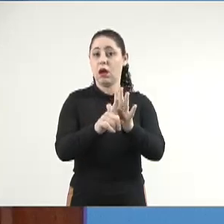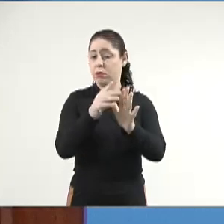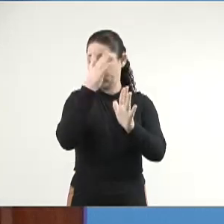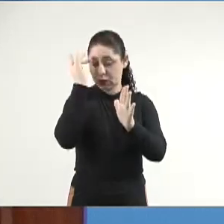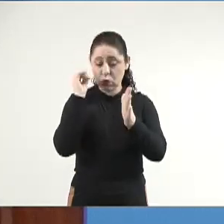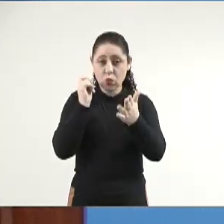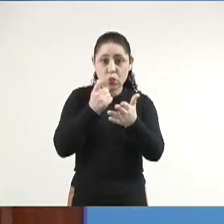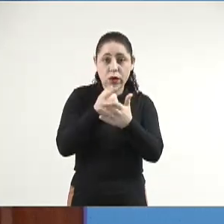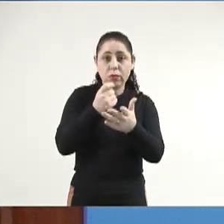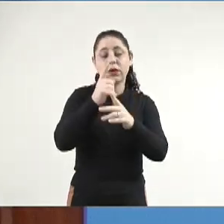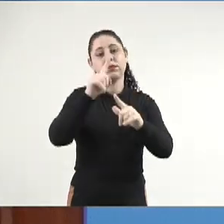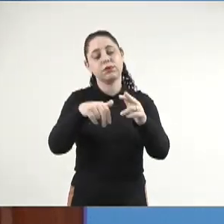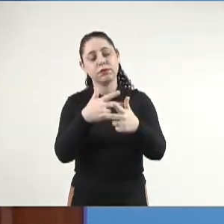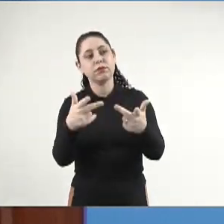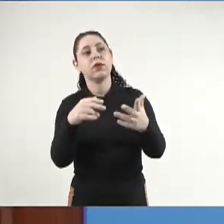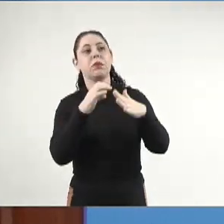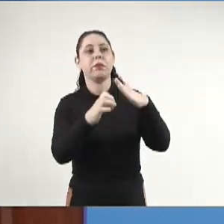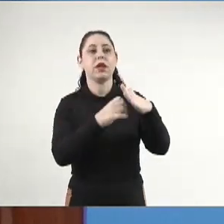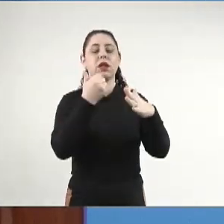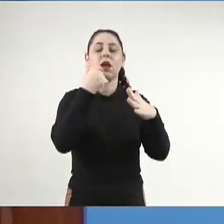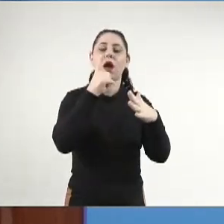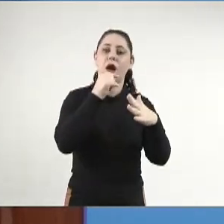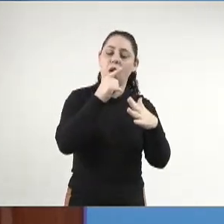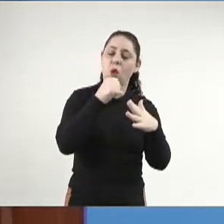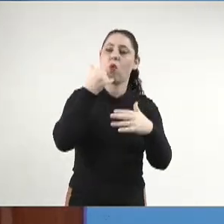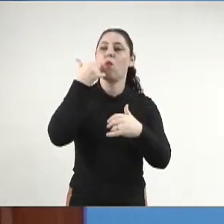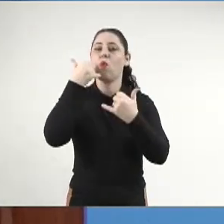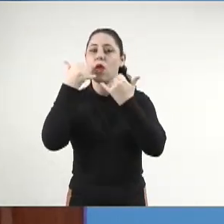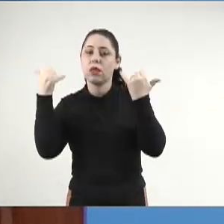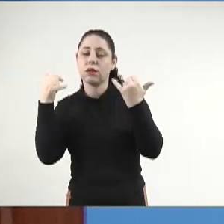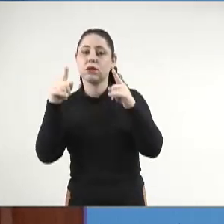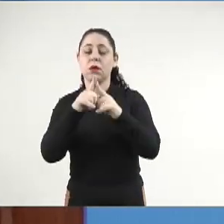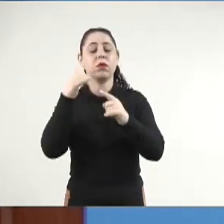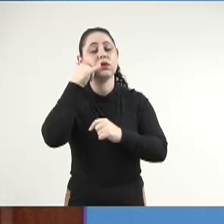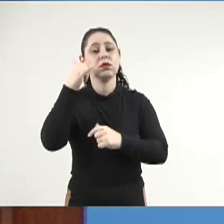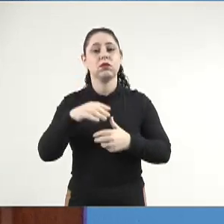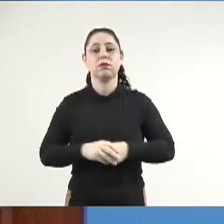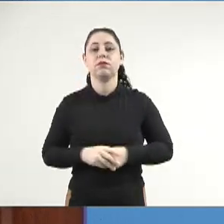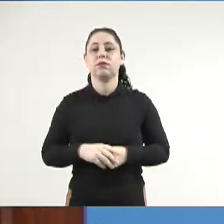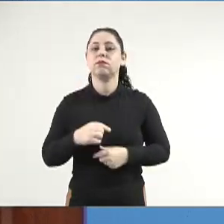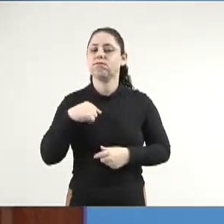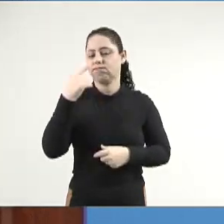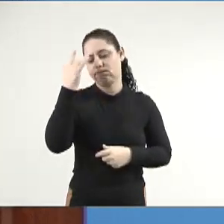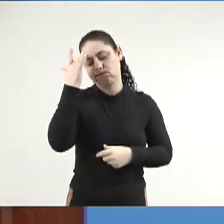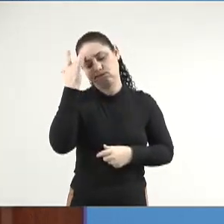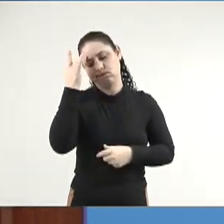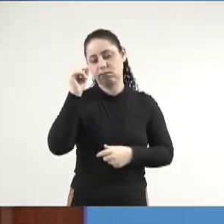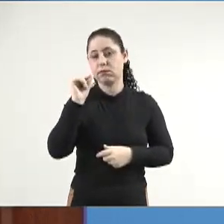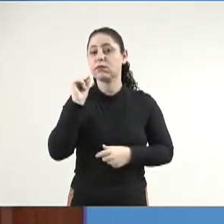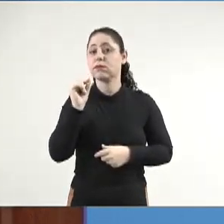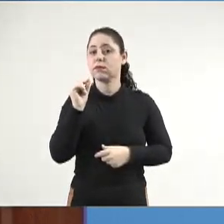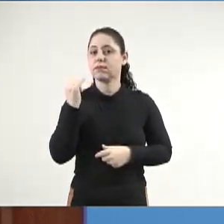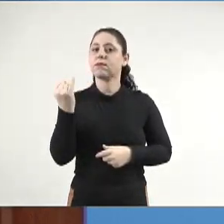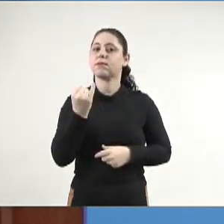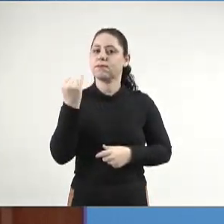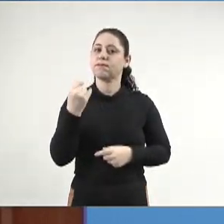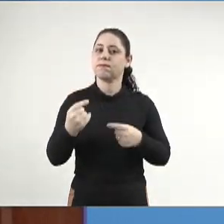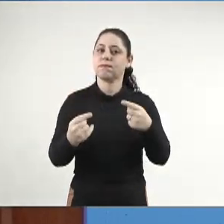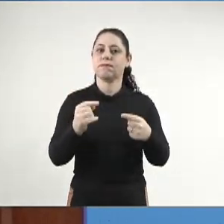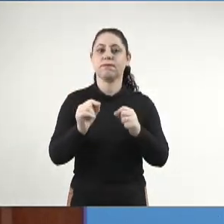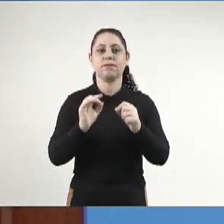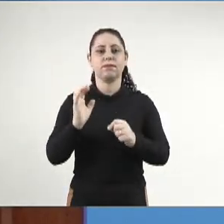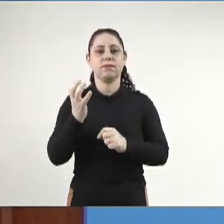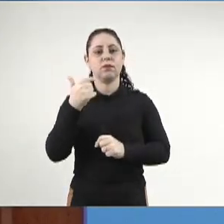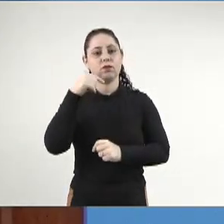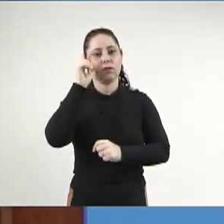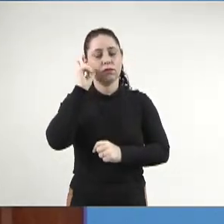consumidor, sobre empresas de água, de energia, de telecomunicações. Então, acho importante a gente estabelecer esse debate. O que